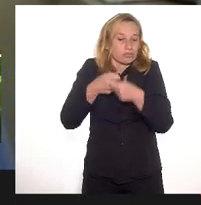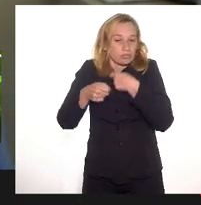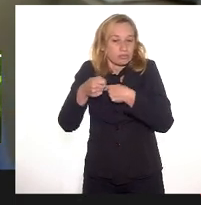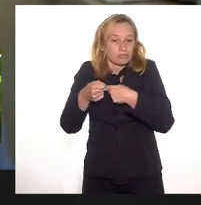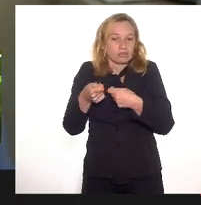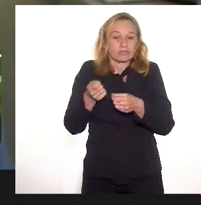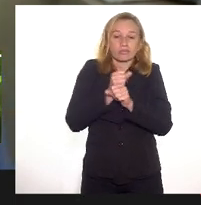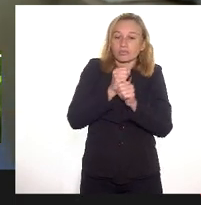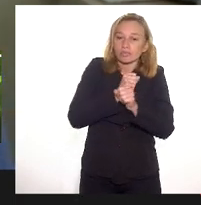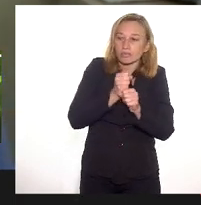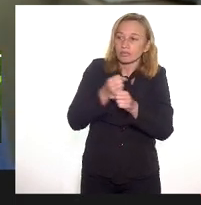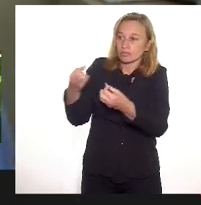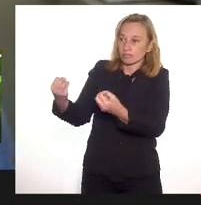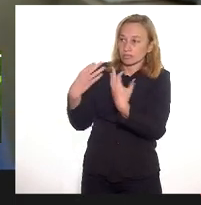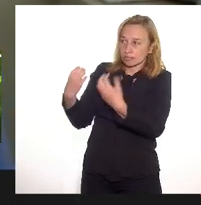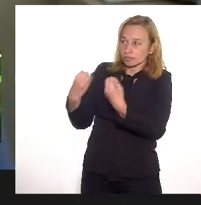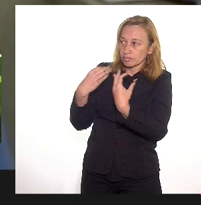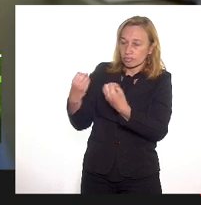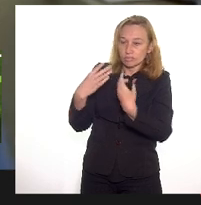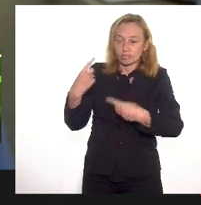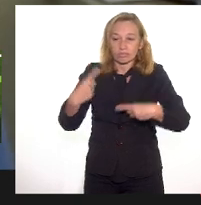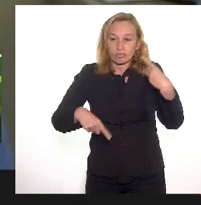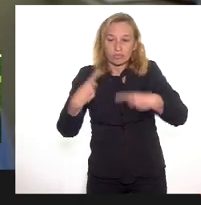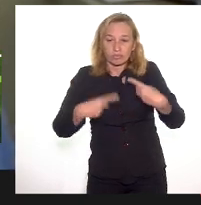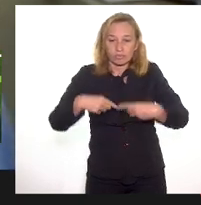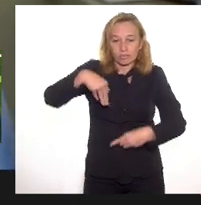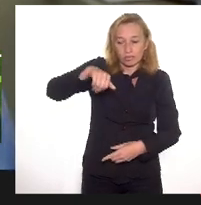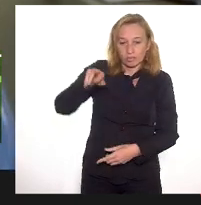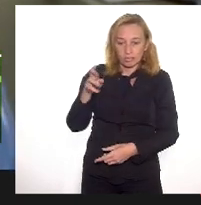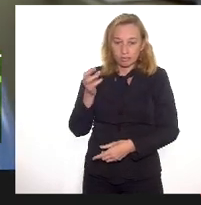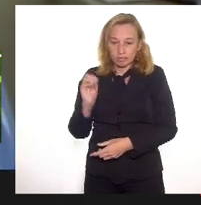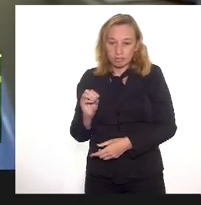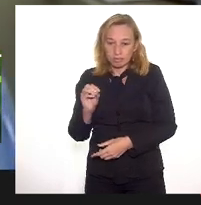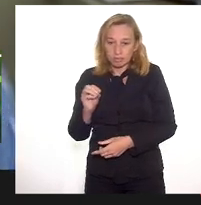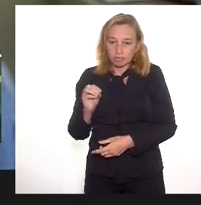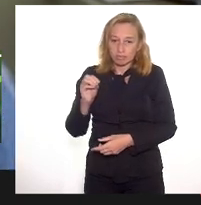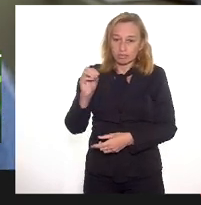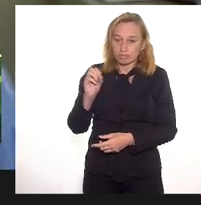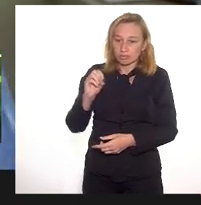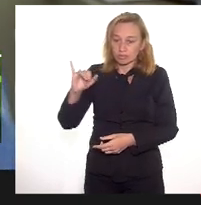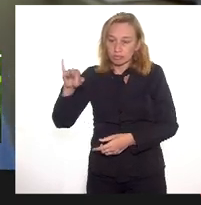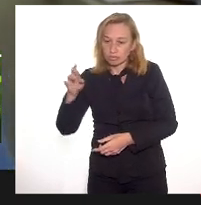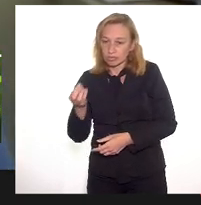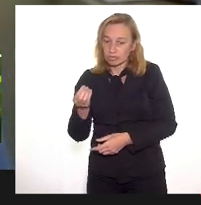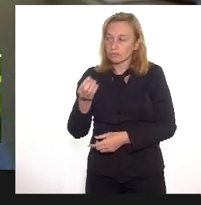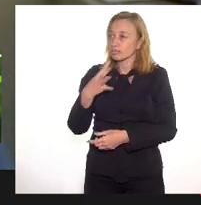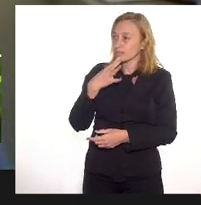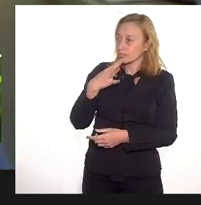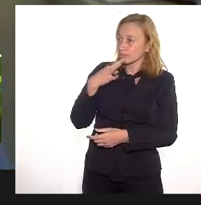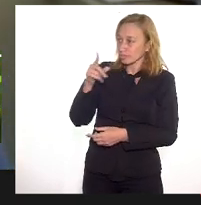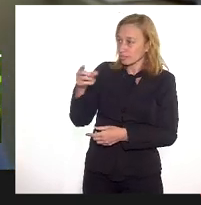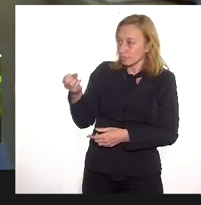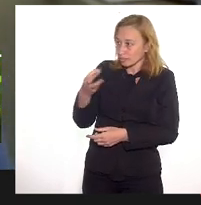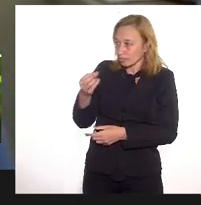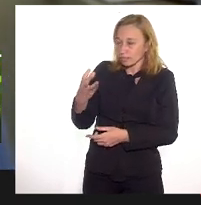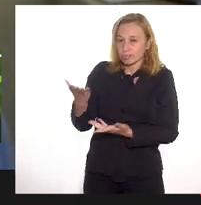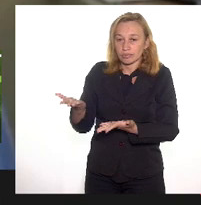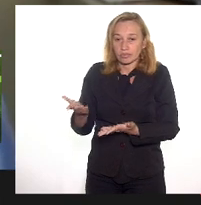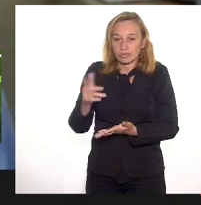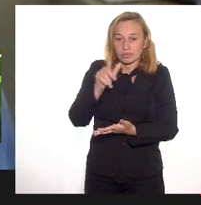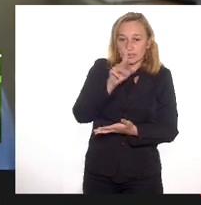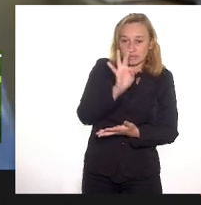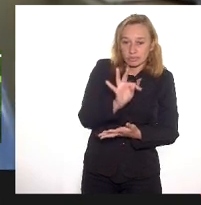anos um político que o Mauro Osório chegou a conhecer, apesar de ser muito novo, chamado